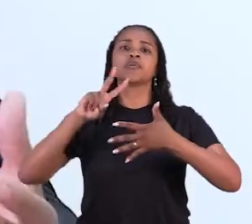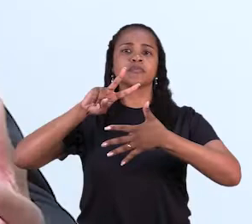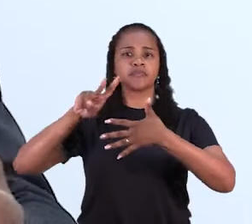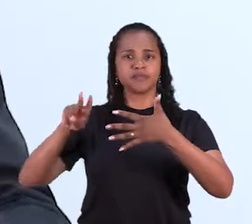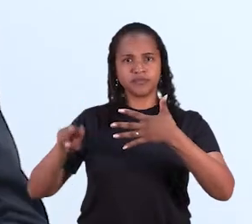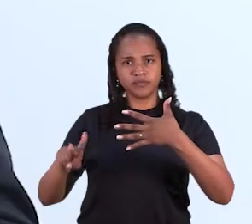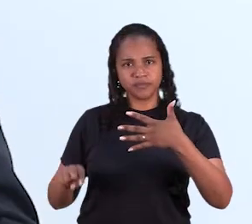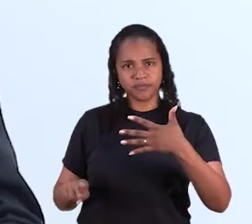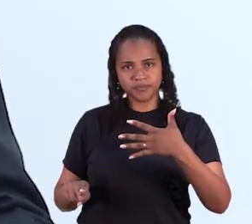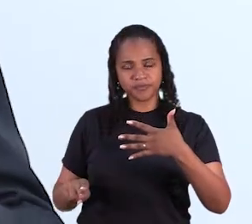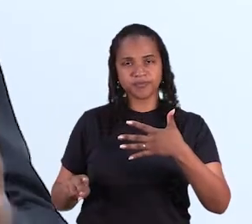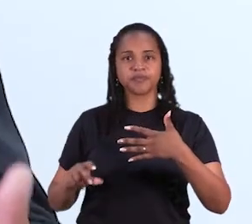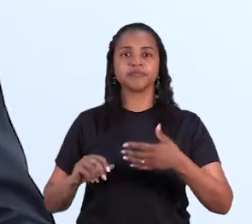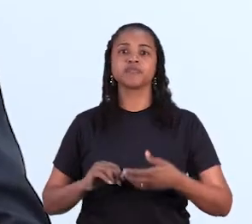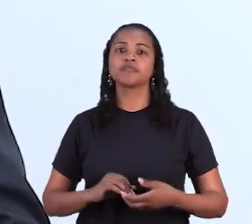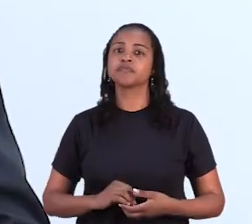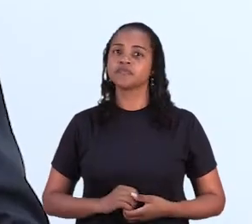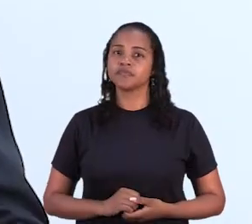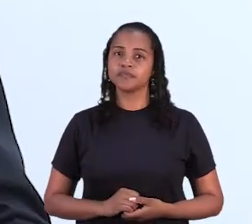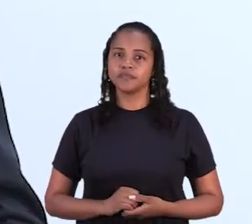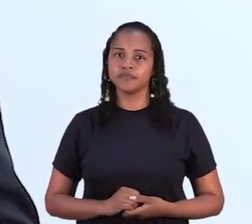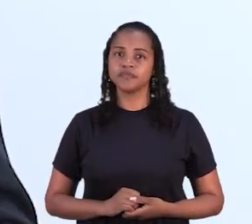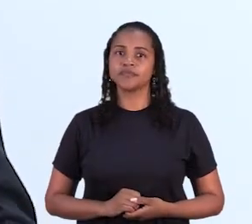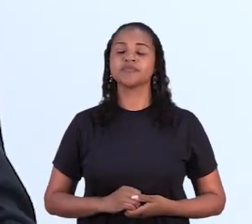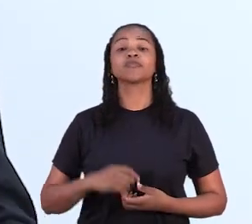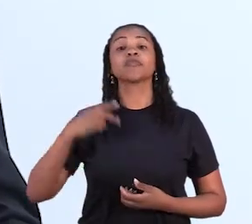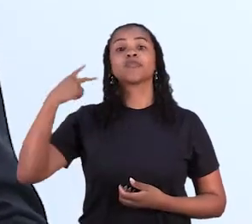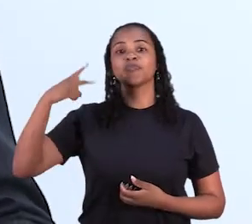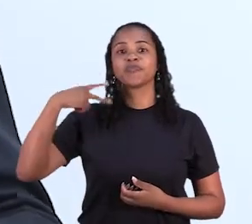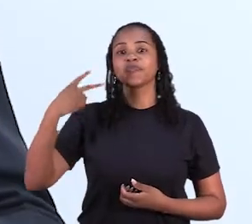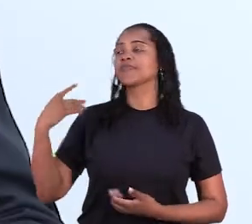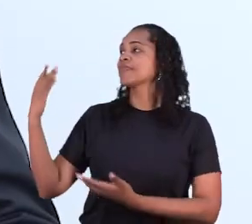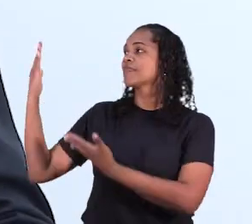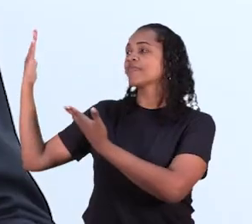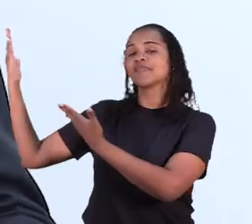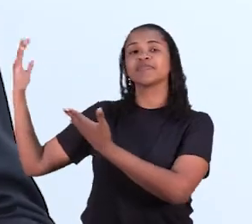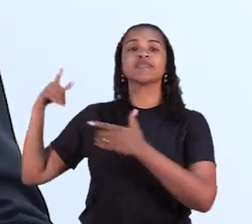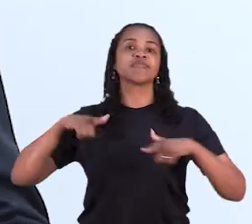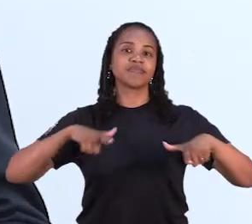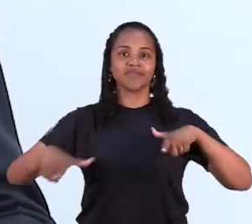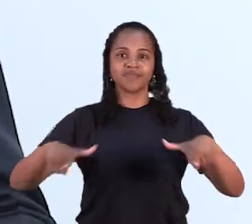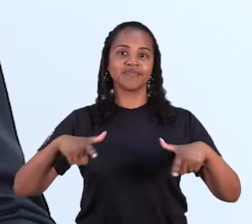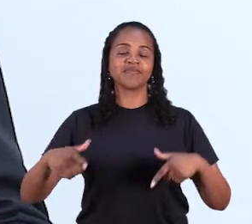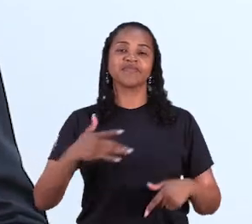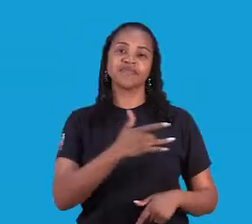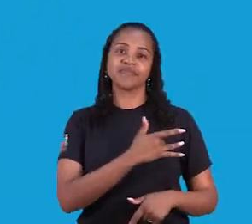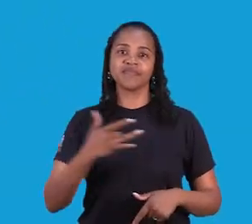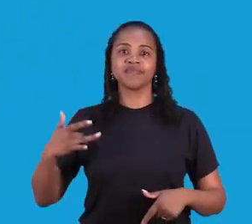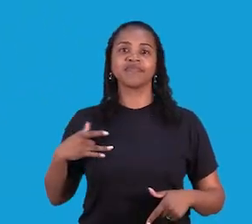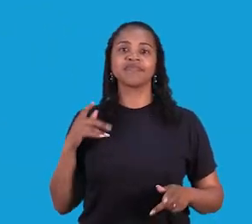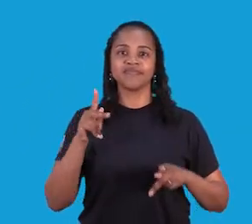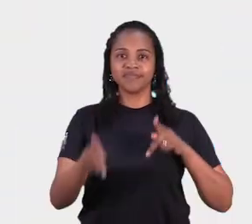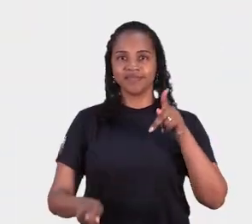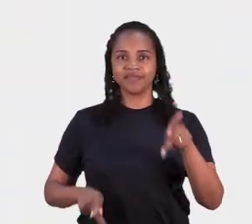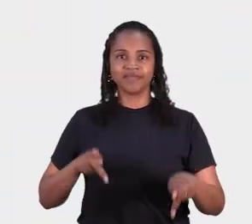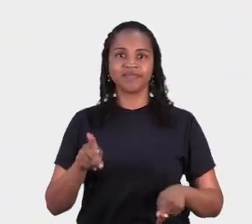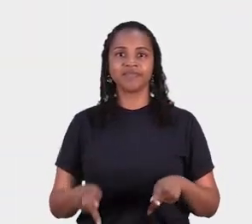o médico e não o plano de saúde. Vereador Cícero, trabalhando pela saúde da população.